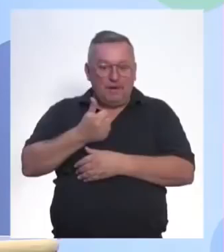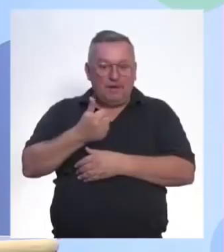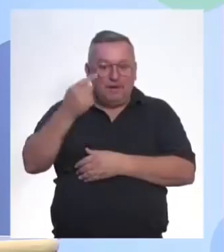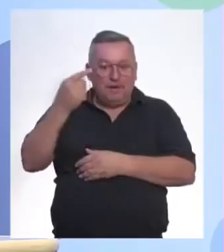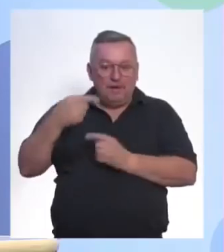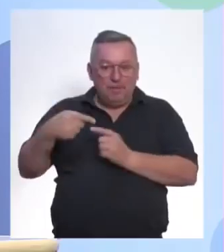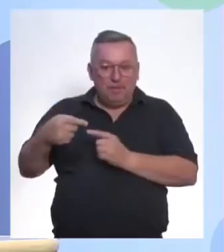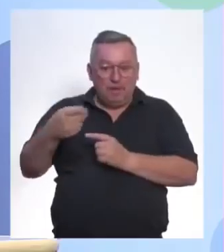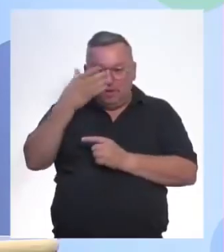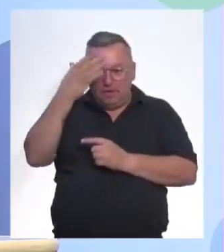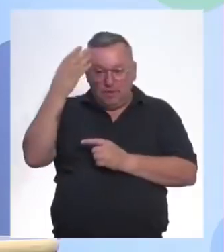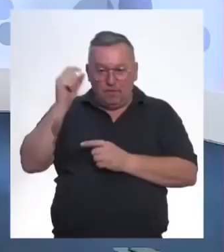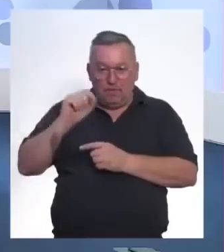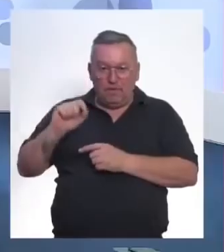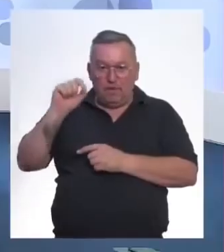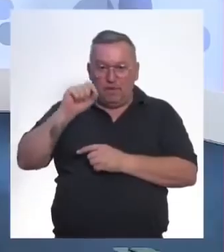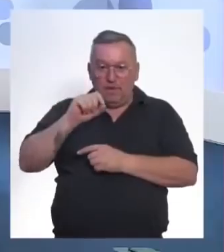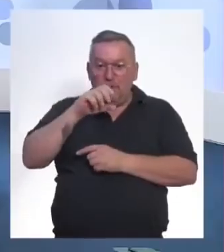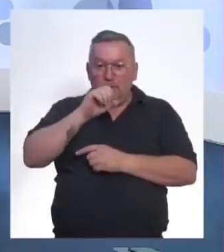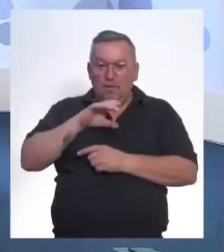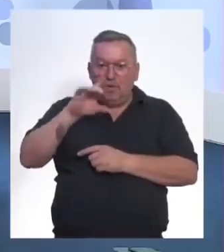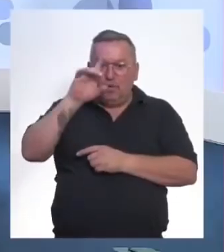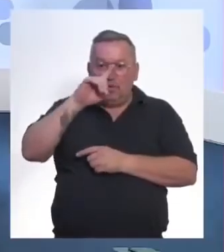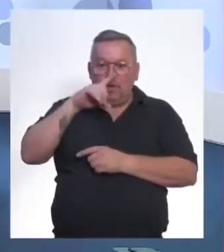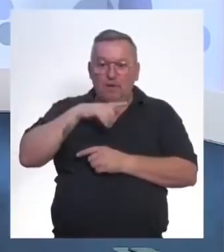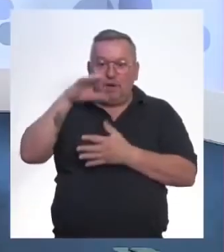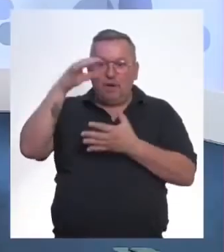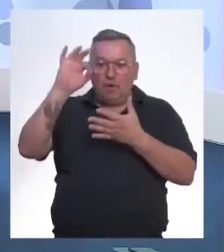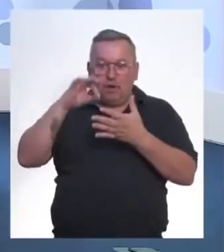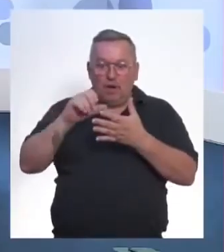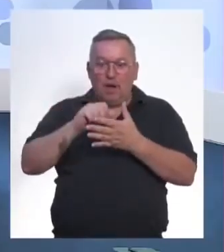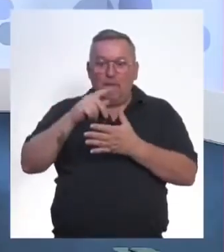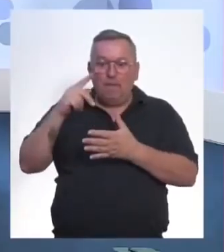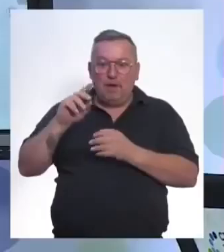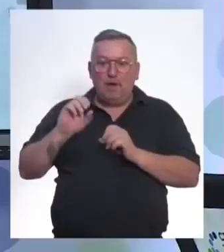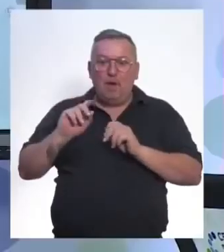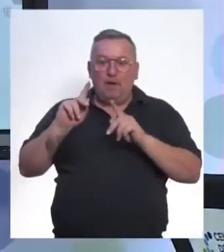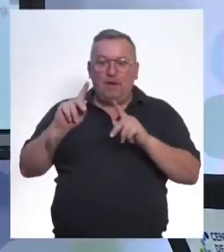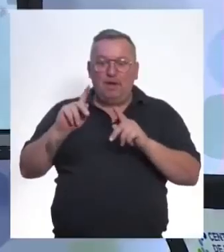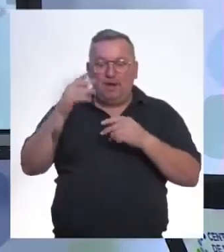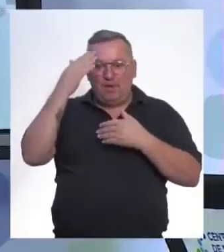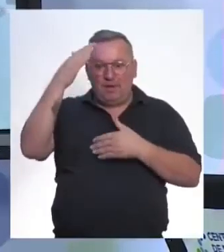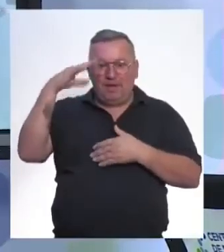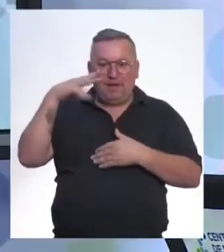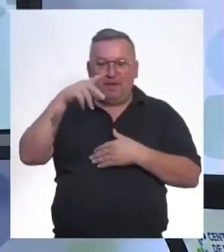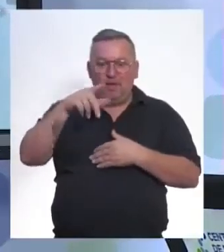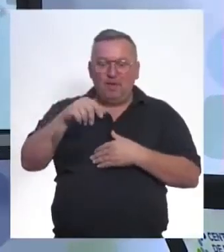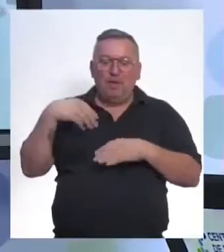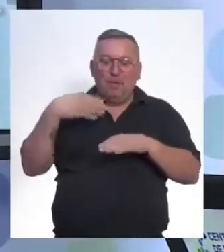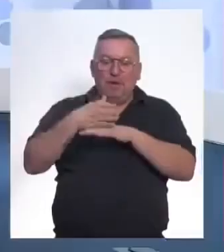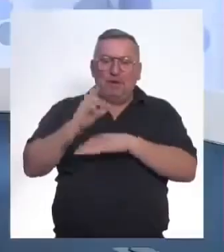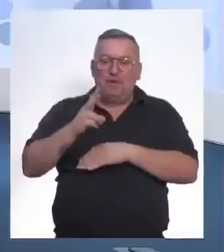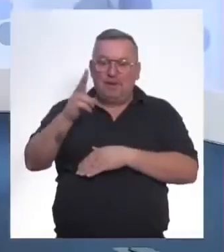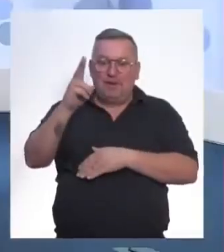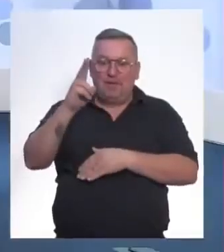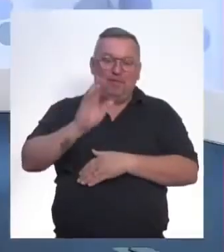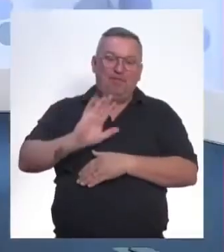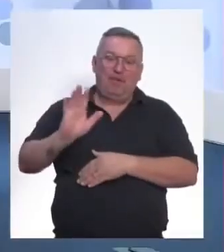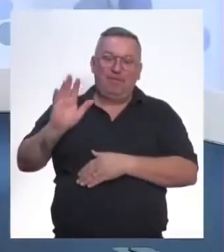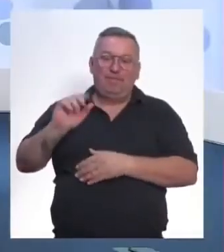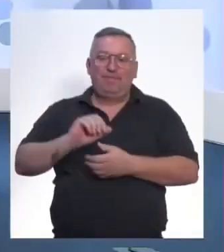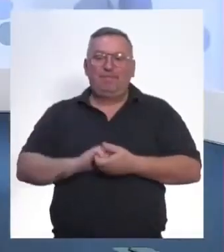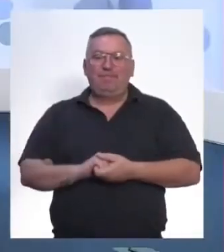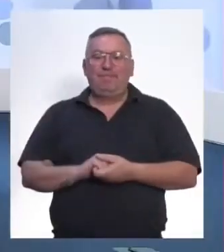da semana e não esqueçam que no final da semana tem a correção da AP para vocês. É isso aí. Obrigado a todos. Participem sempre. Até a